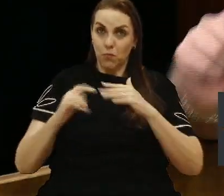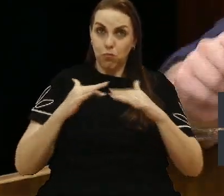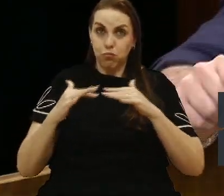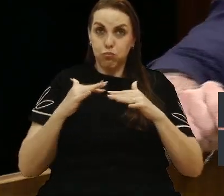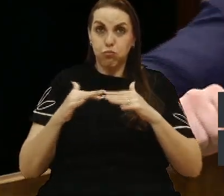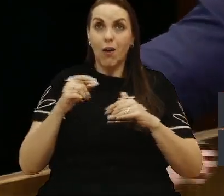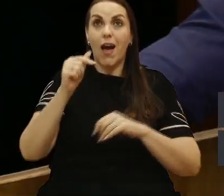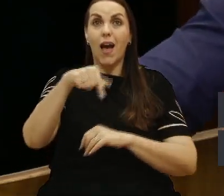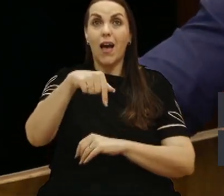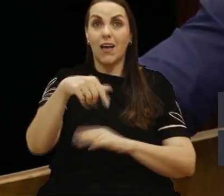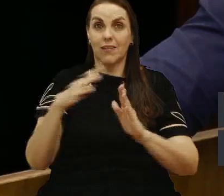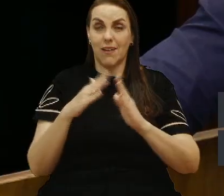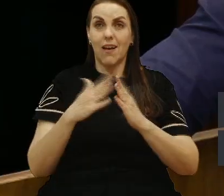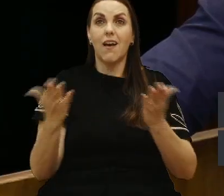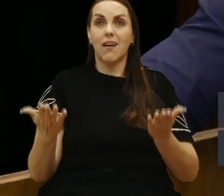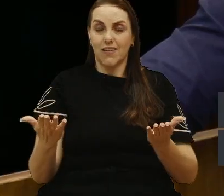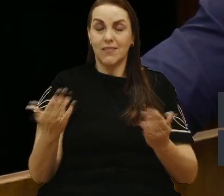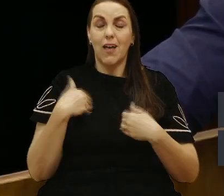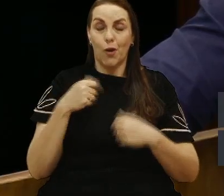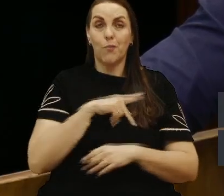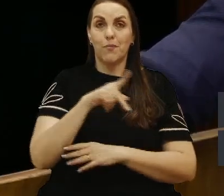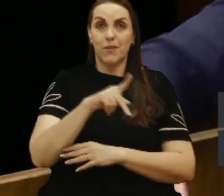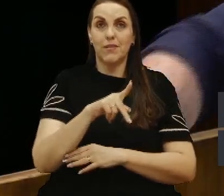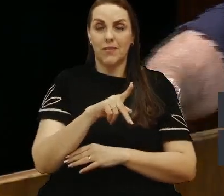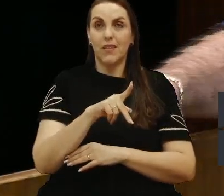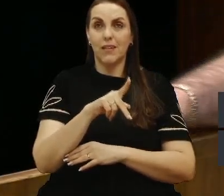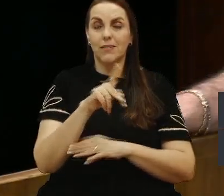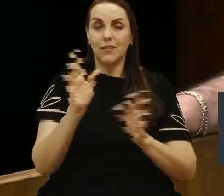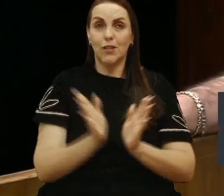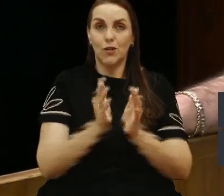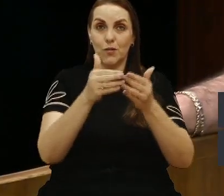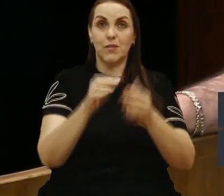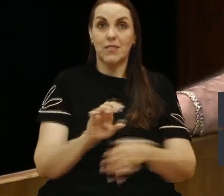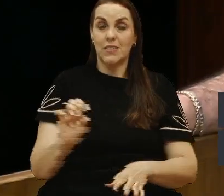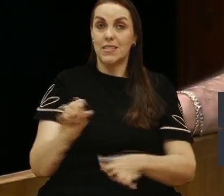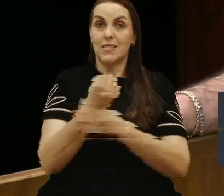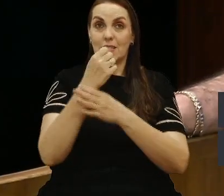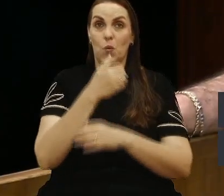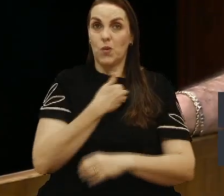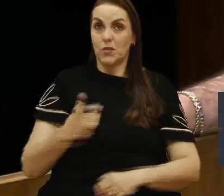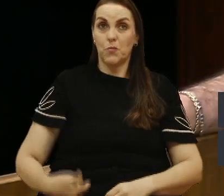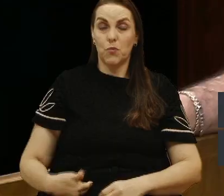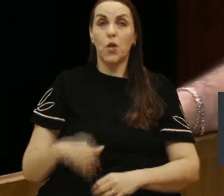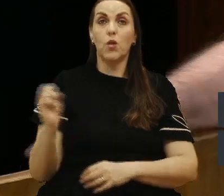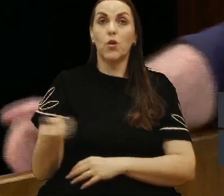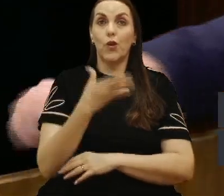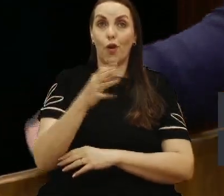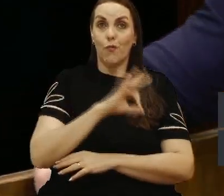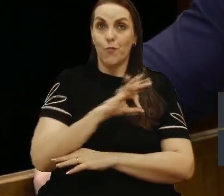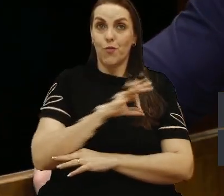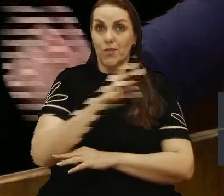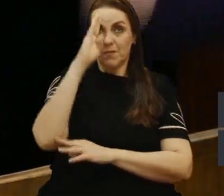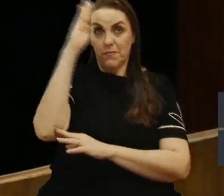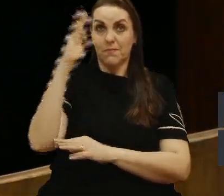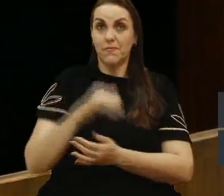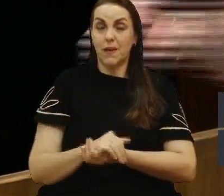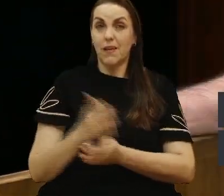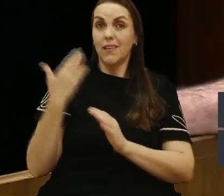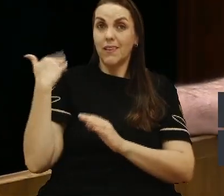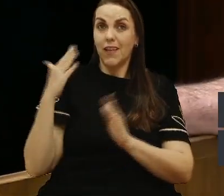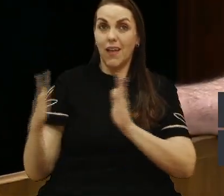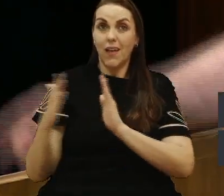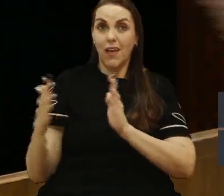dessa casa, eu, enquanto presidente da Comissão de Segurança Pública, para conseguir, sim, novos policiais militares. Na época, o